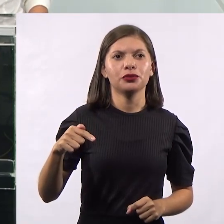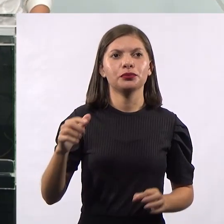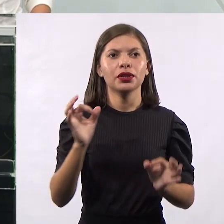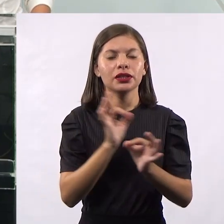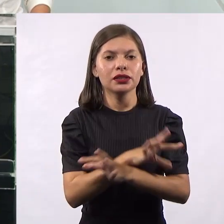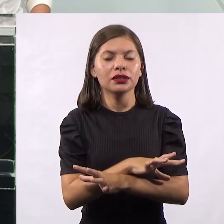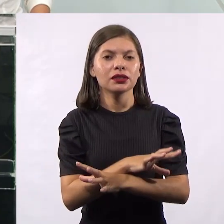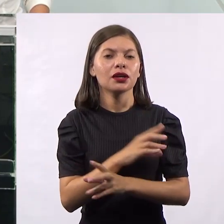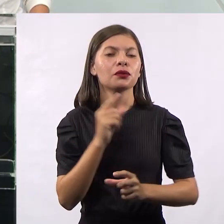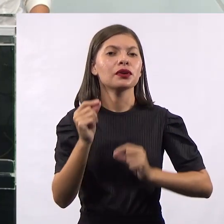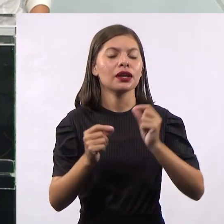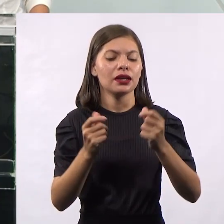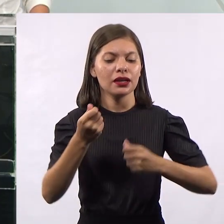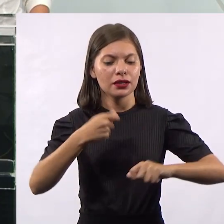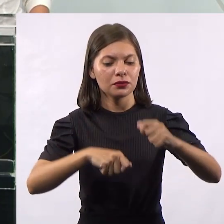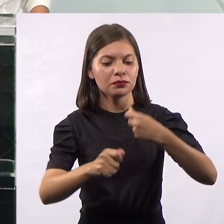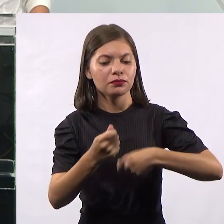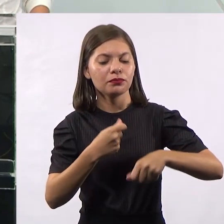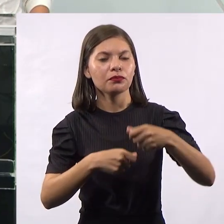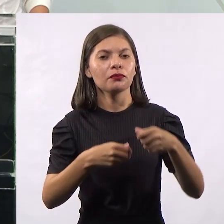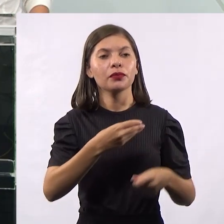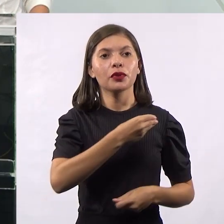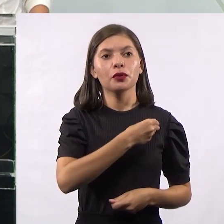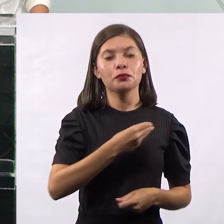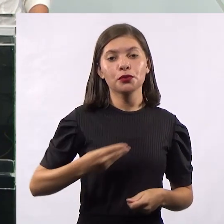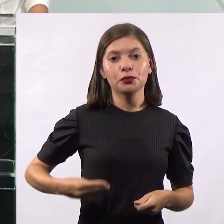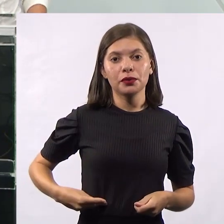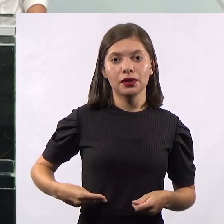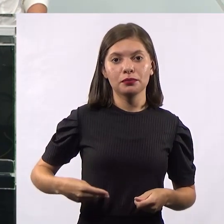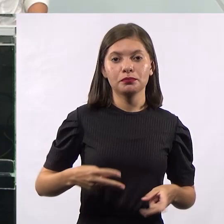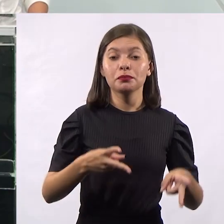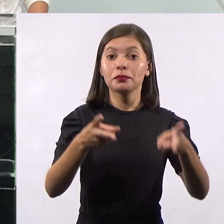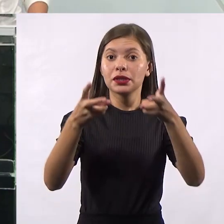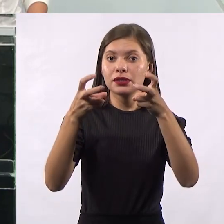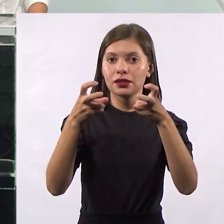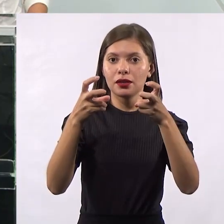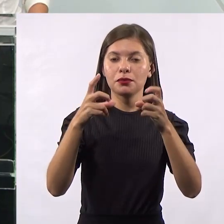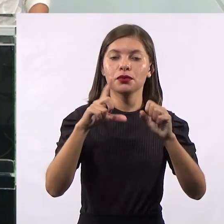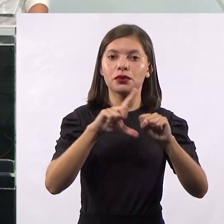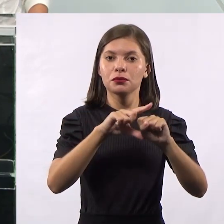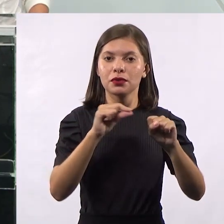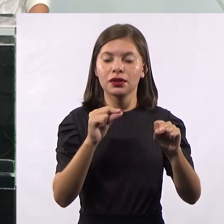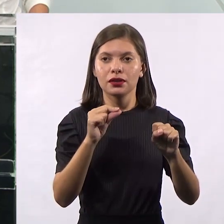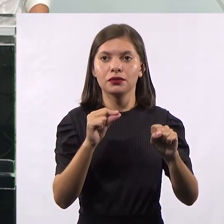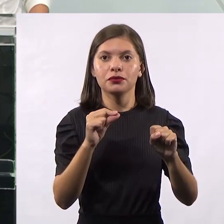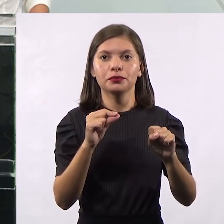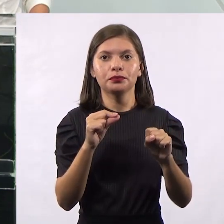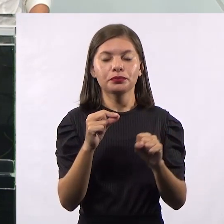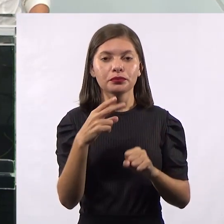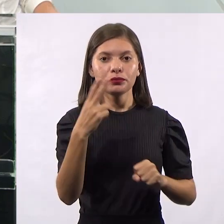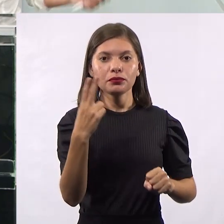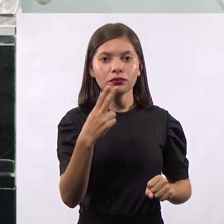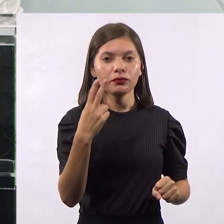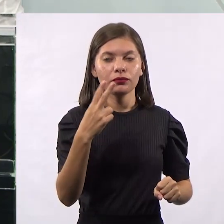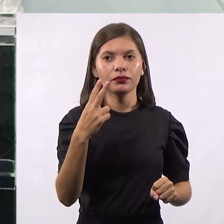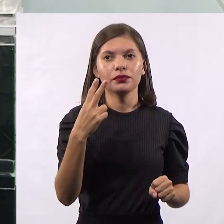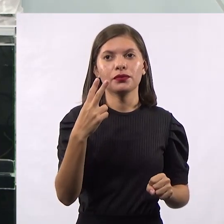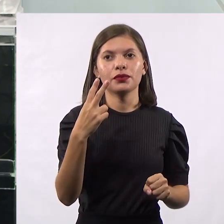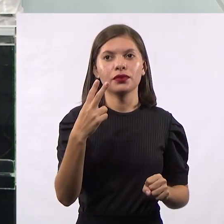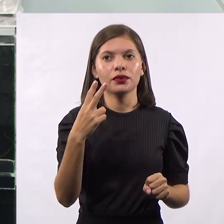requerer a extinção é a administração pública. Mas percebam que lá no parágrafo 2º do